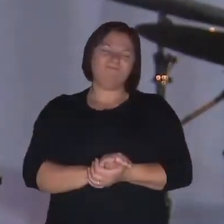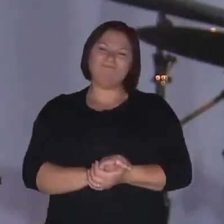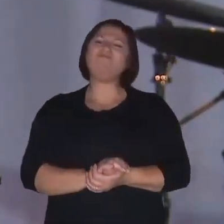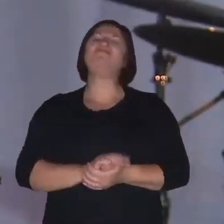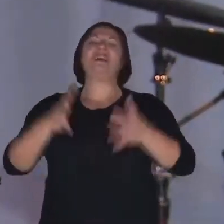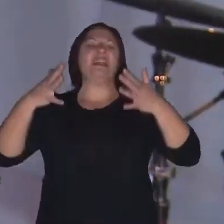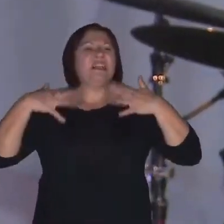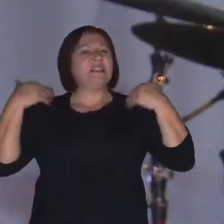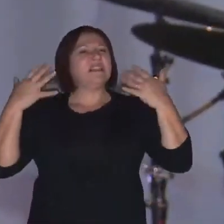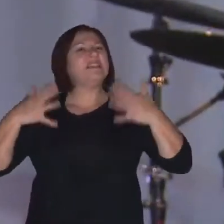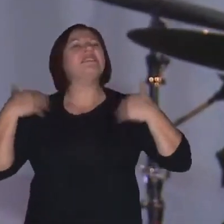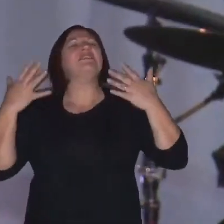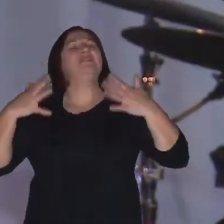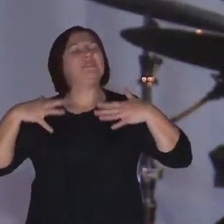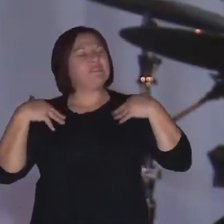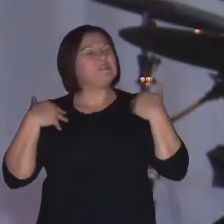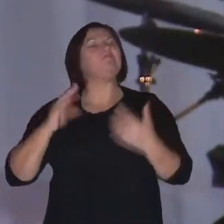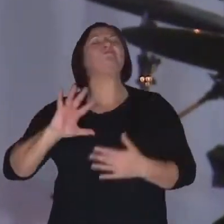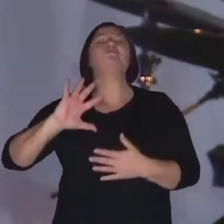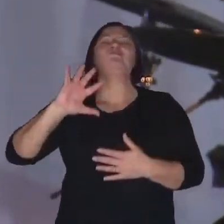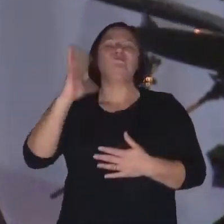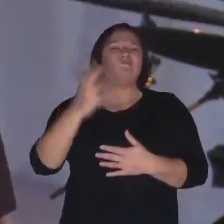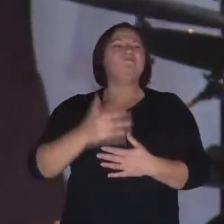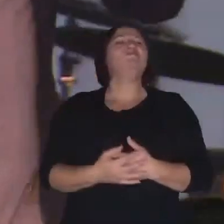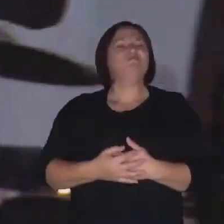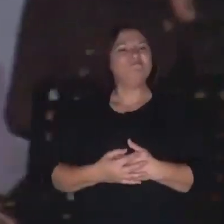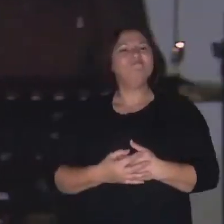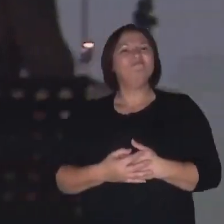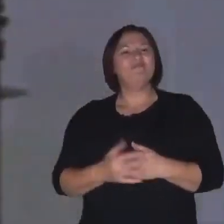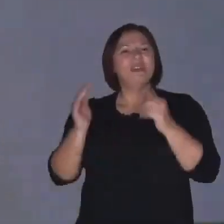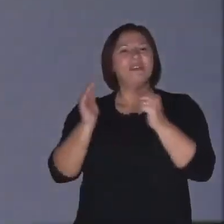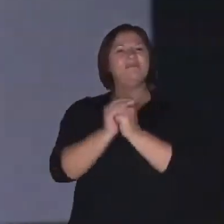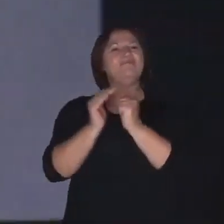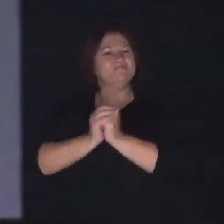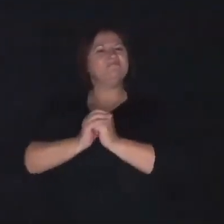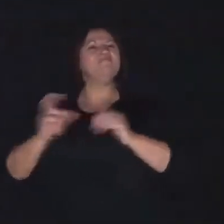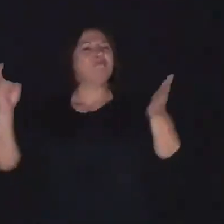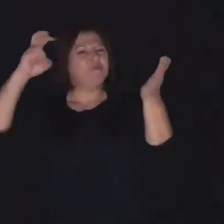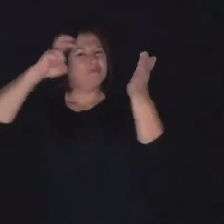a alegria vem. O mundo busquei pela manhã.